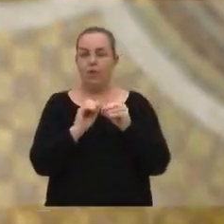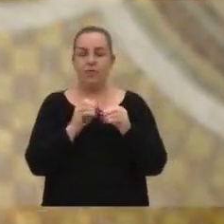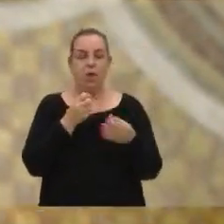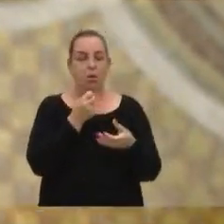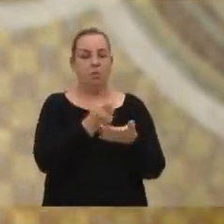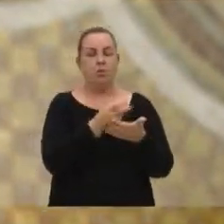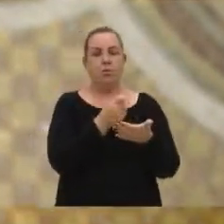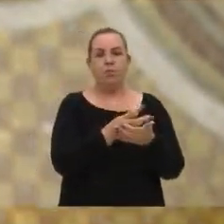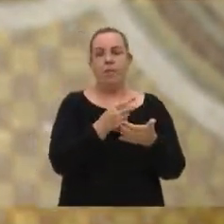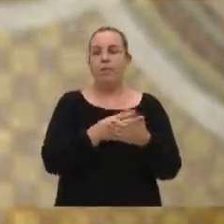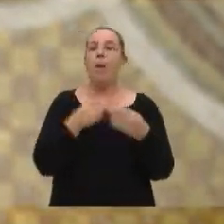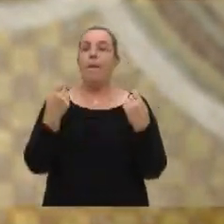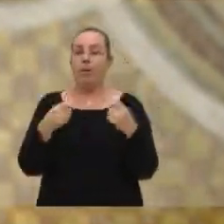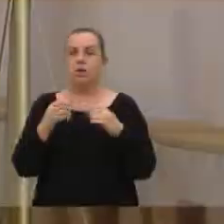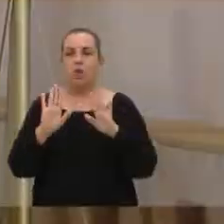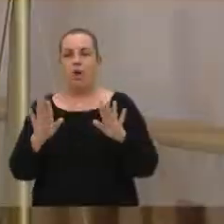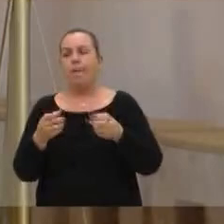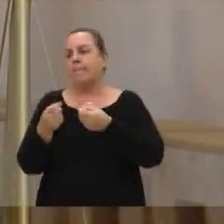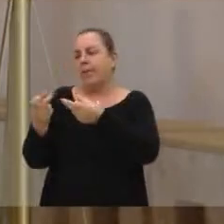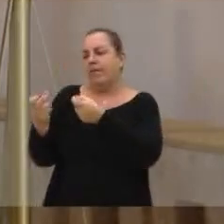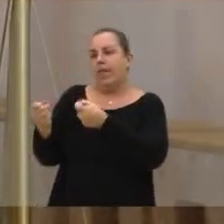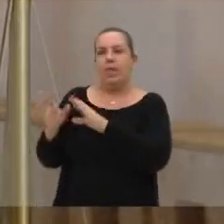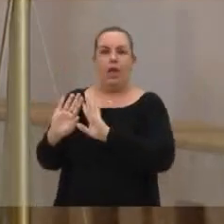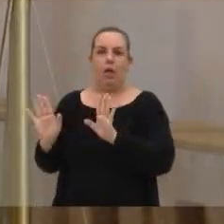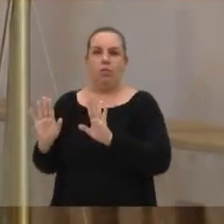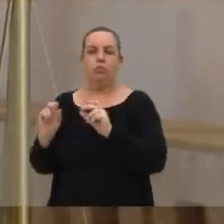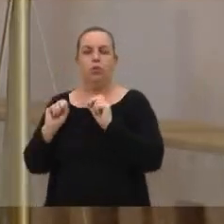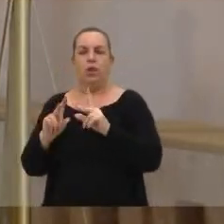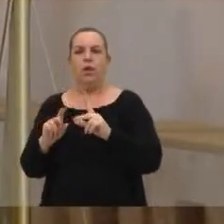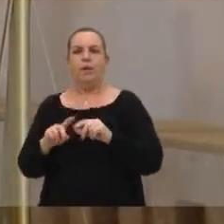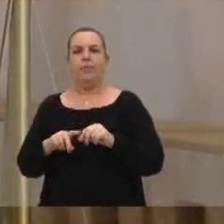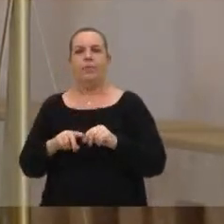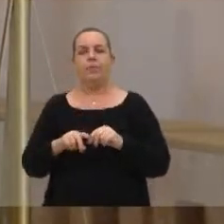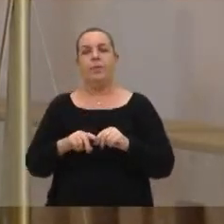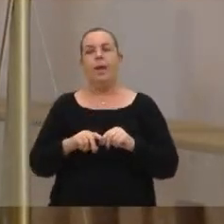servia, para vender as mercadorias servia.